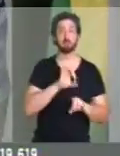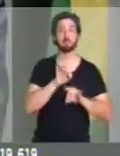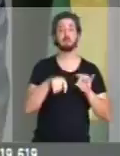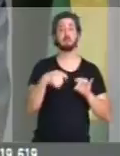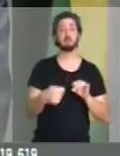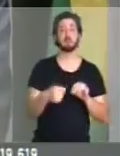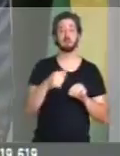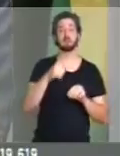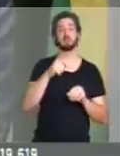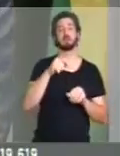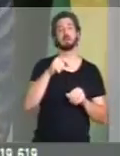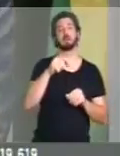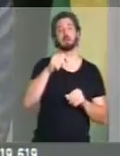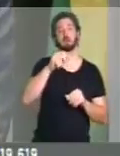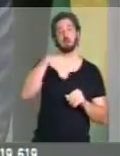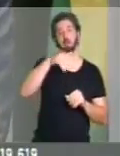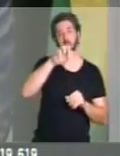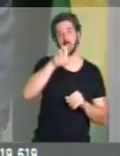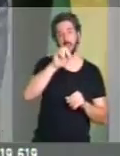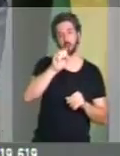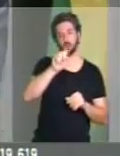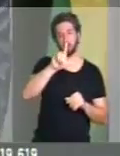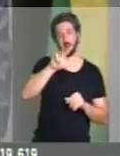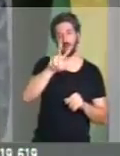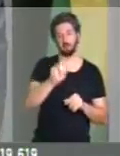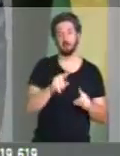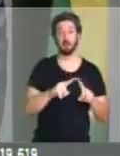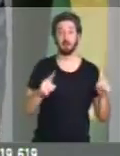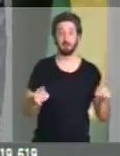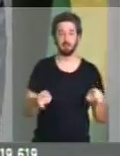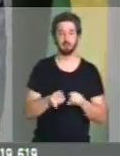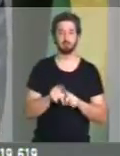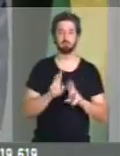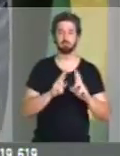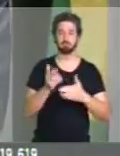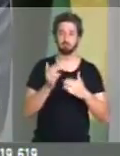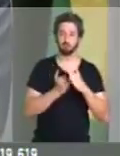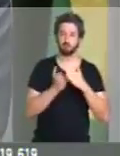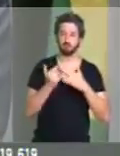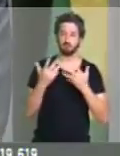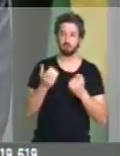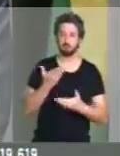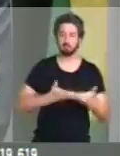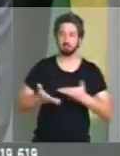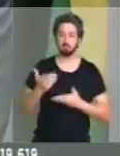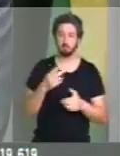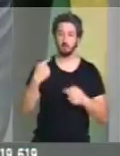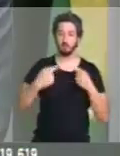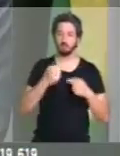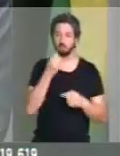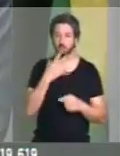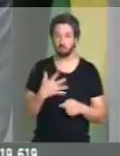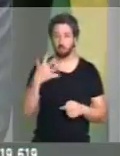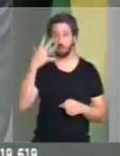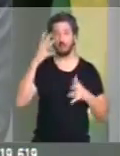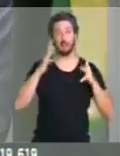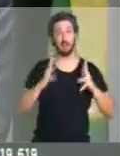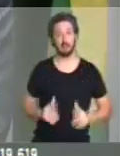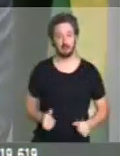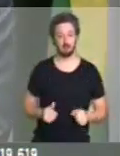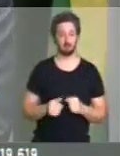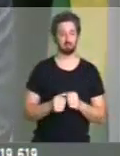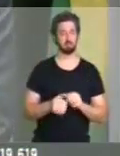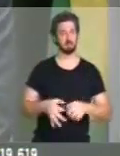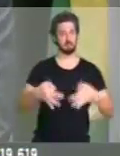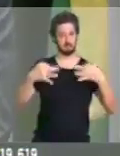em Guaratinguetá, o prefeito Marcos Soliva, mas quero criar essa relação institucional para que nós possamos fazer uma política limpa,